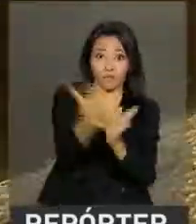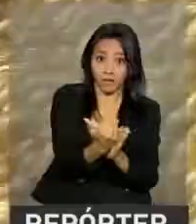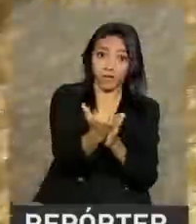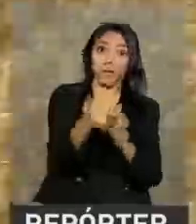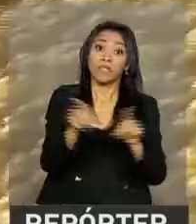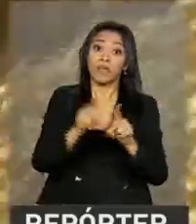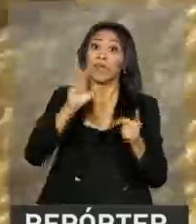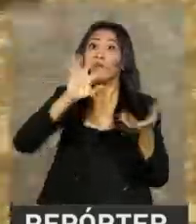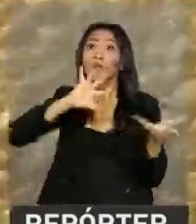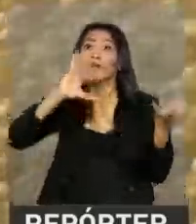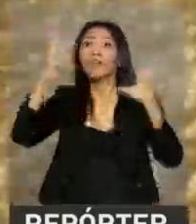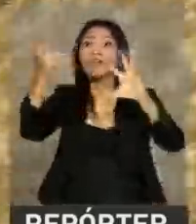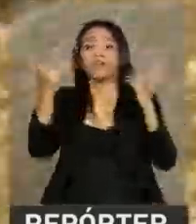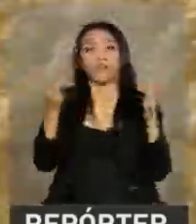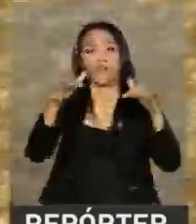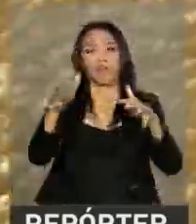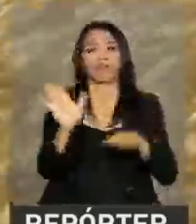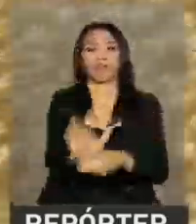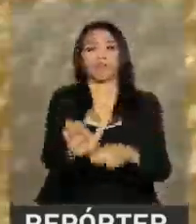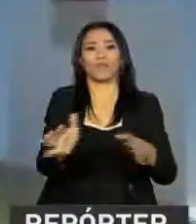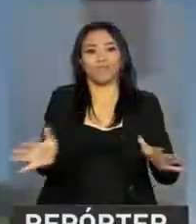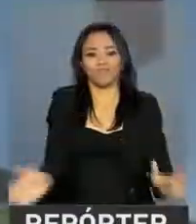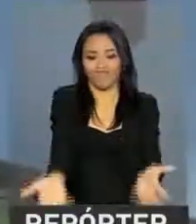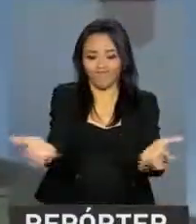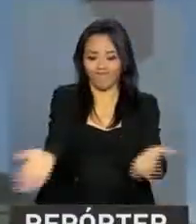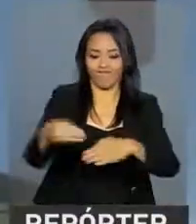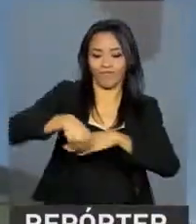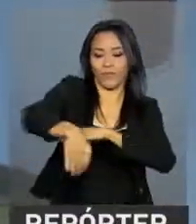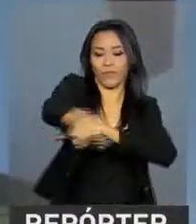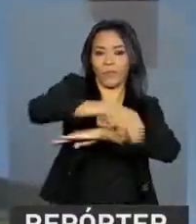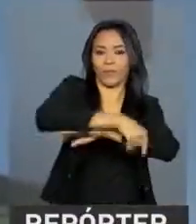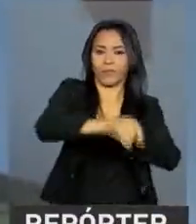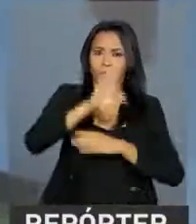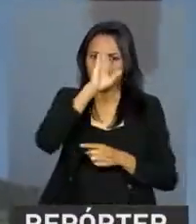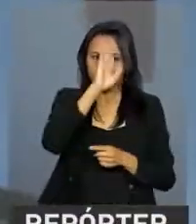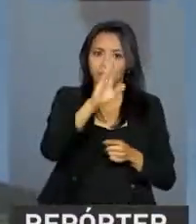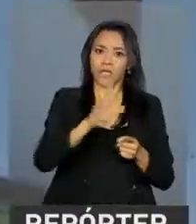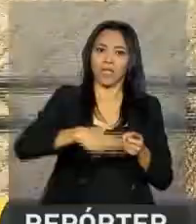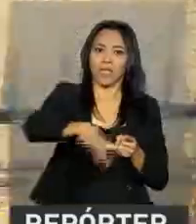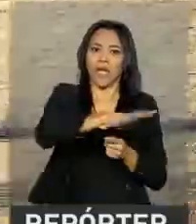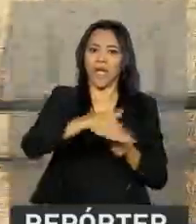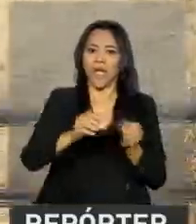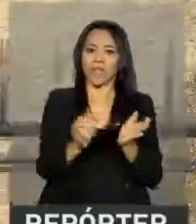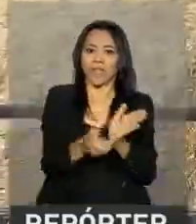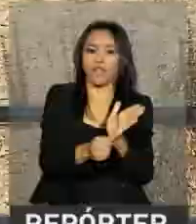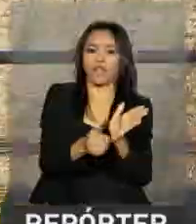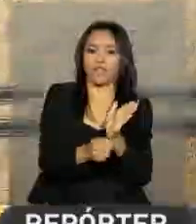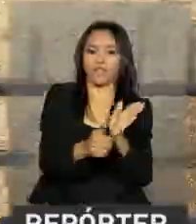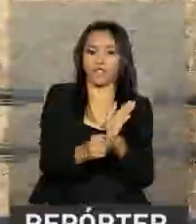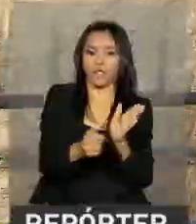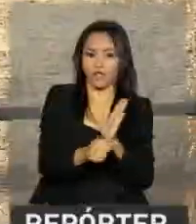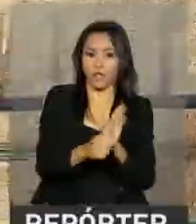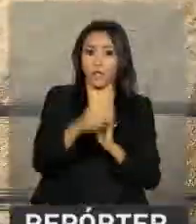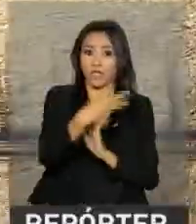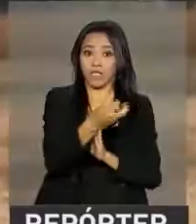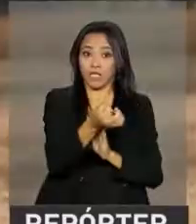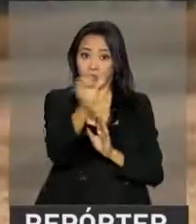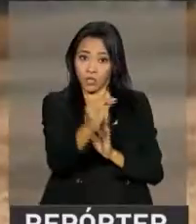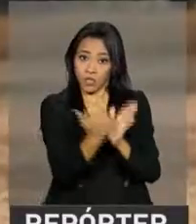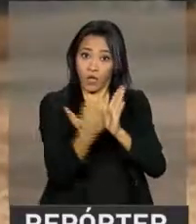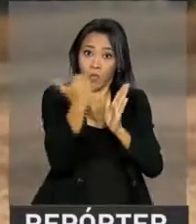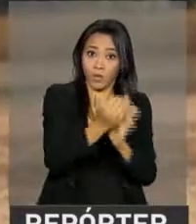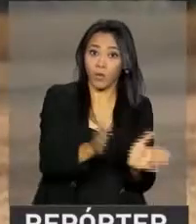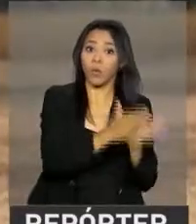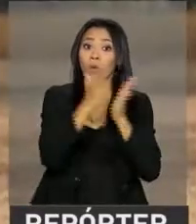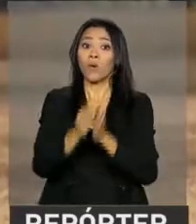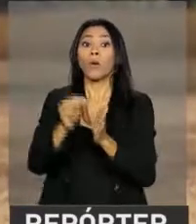climáticas os destaques ficam por conta do feijão como a com alta de 36% do milho e da